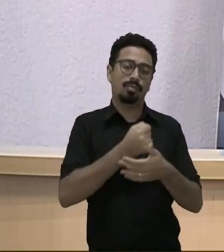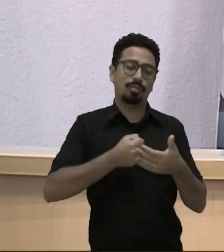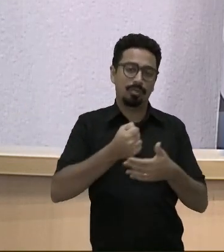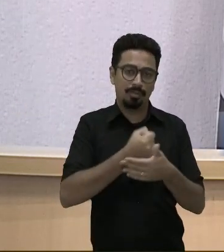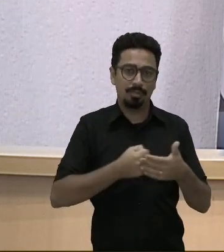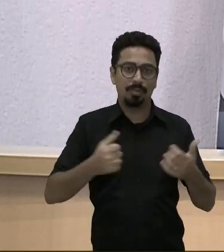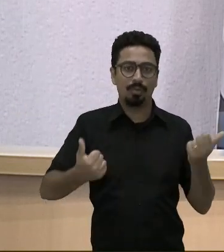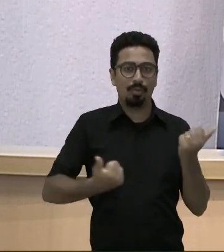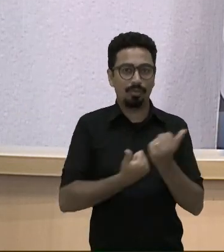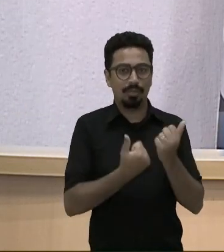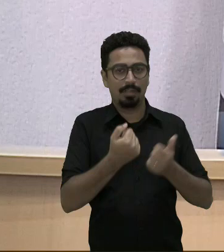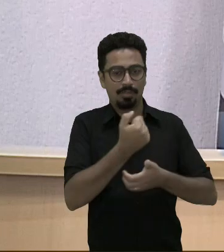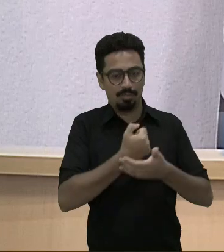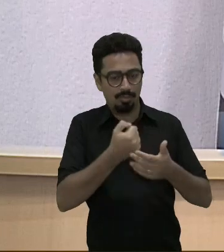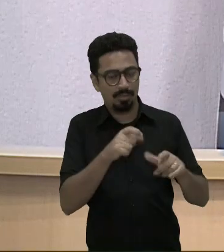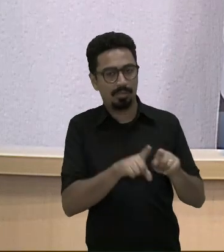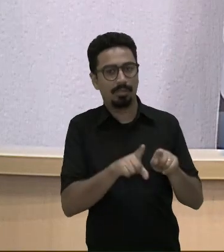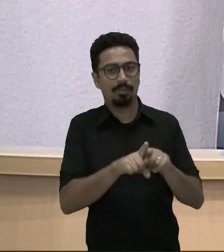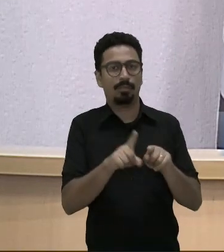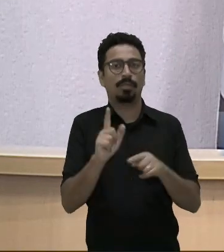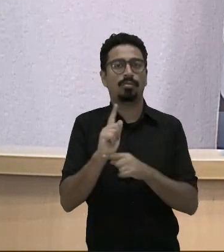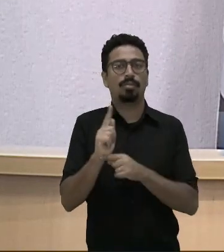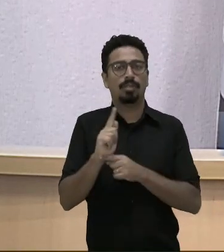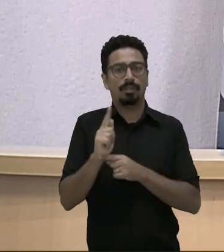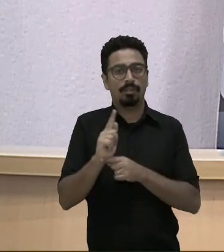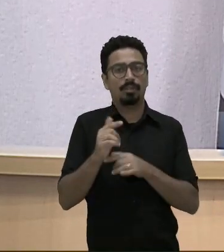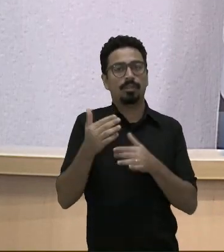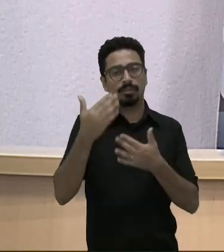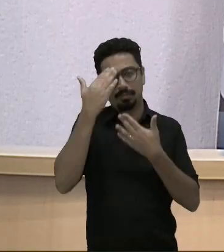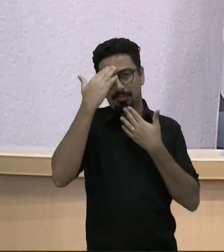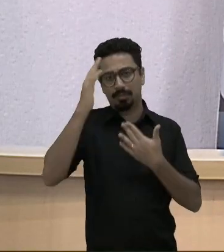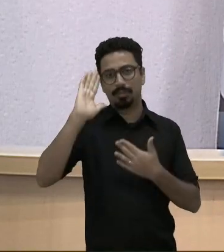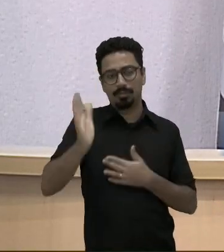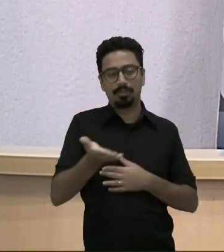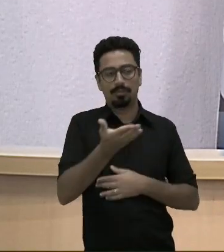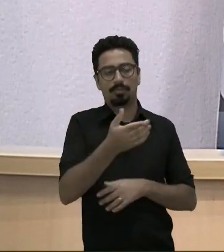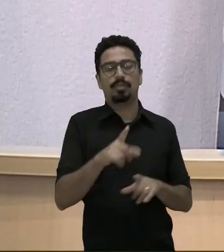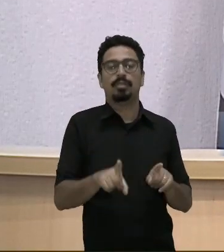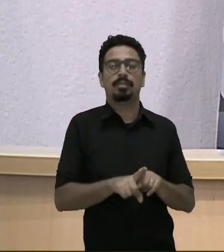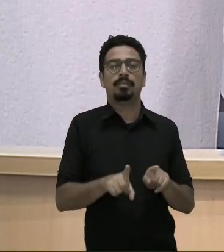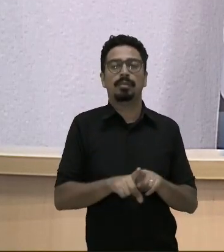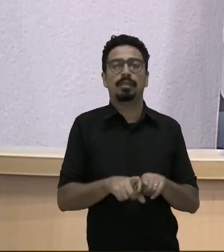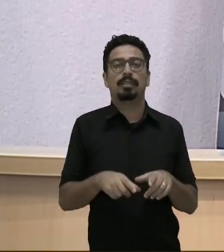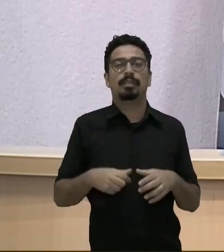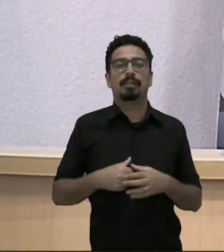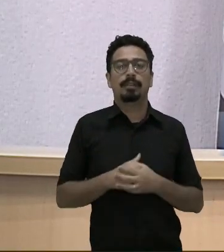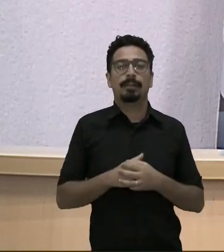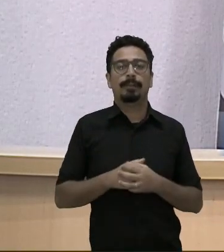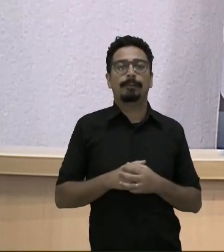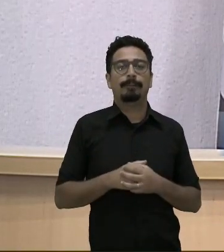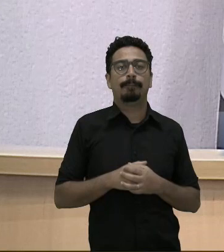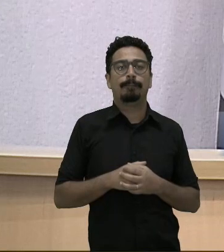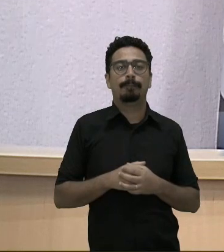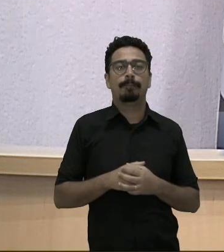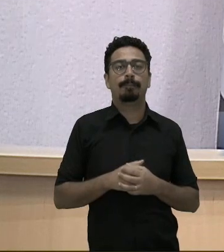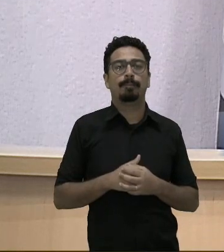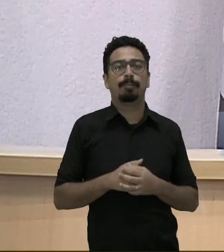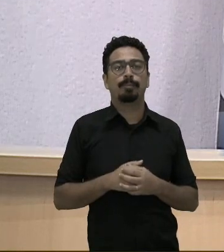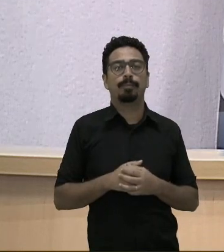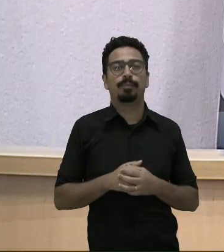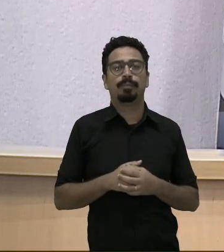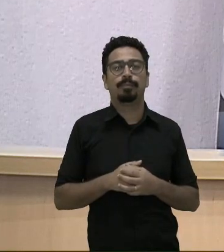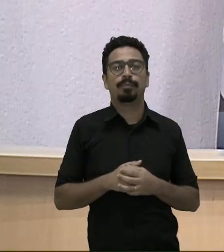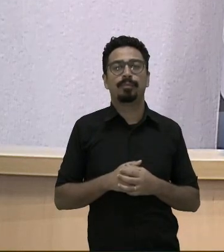o auxiliar de cozinha, que é o gerente. Então eu quero agradecer a senhora, tá? Aí nós temos aí o que